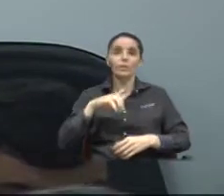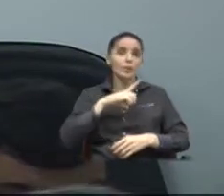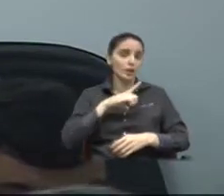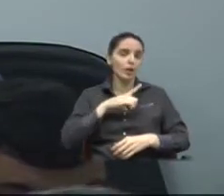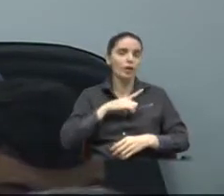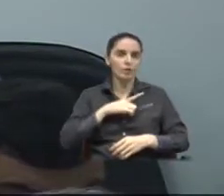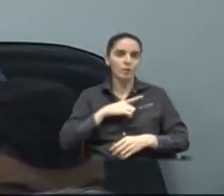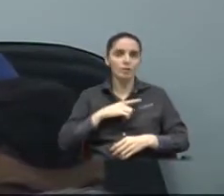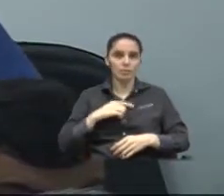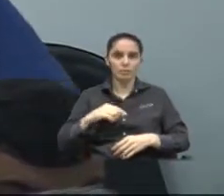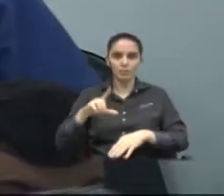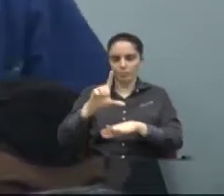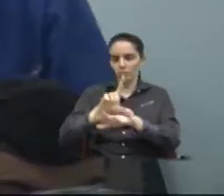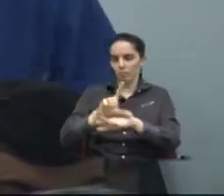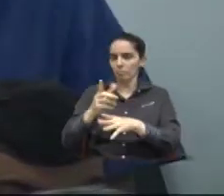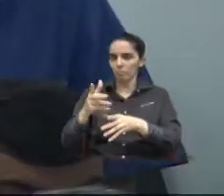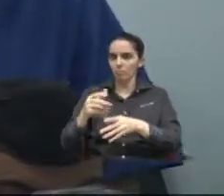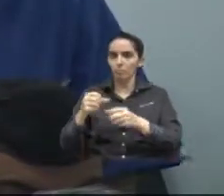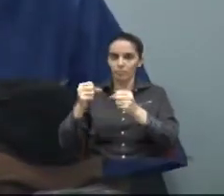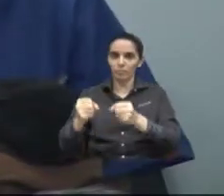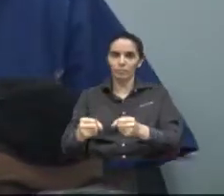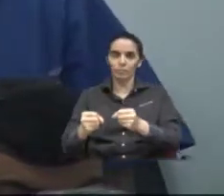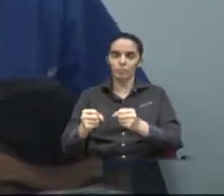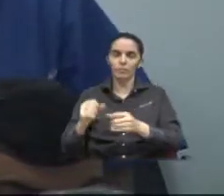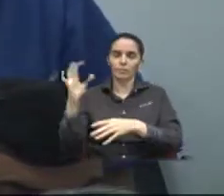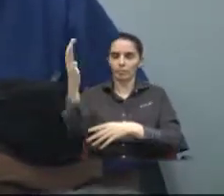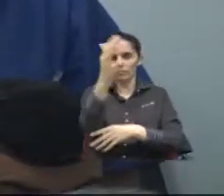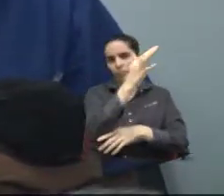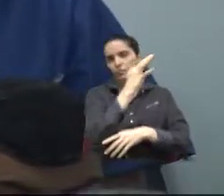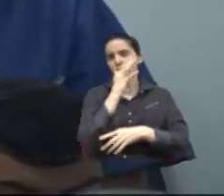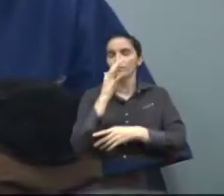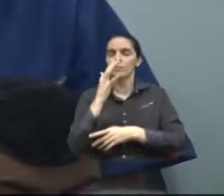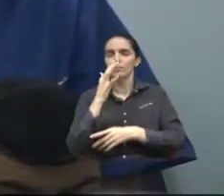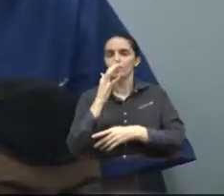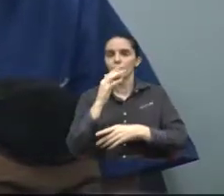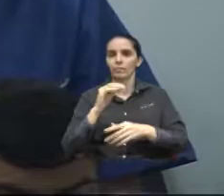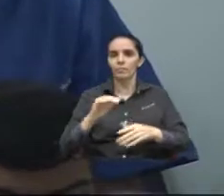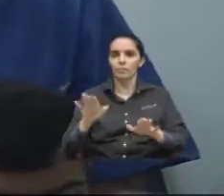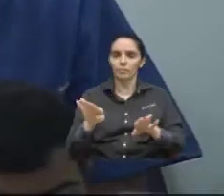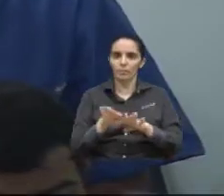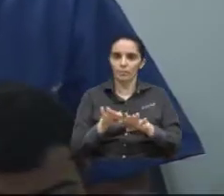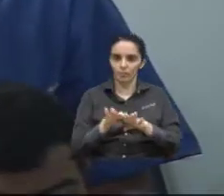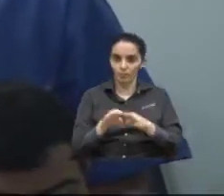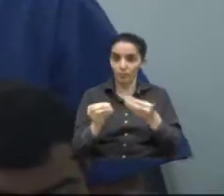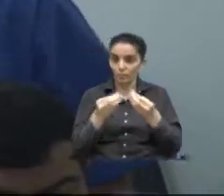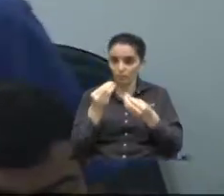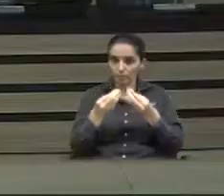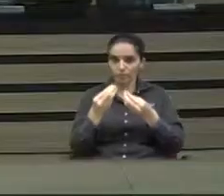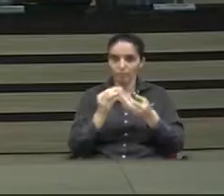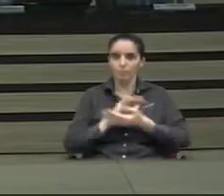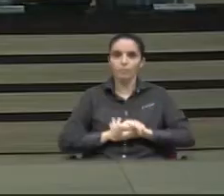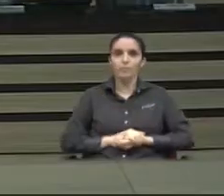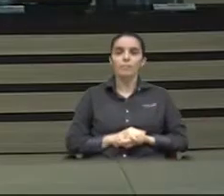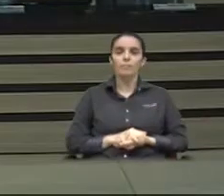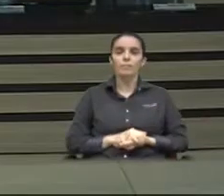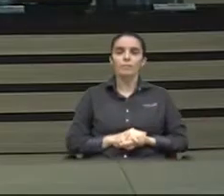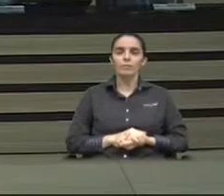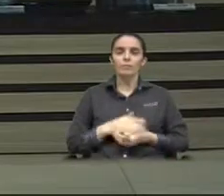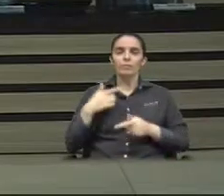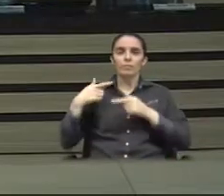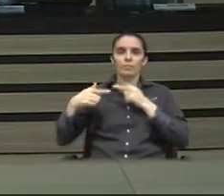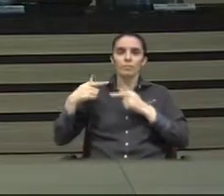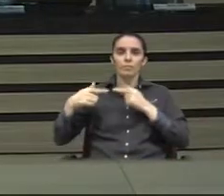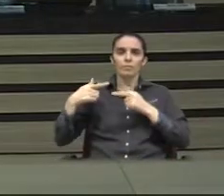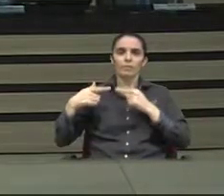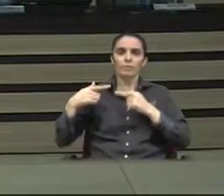outorga onerosa através dos procedimentos da Prefeitura e também das modalidades de licitação. Continue a